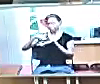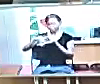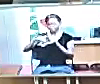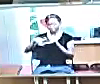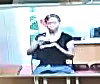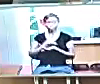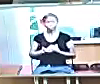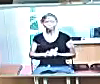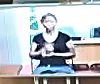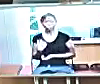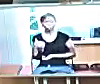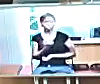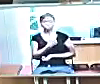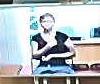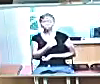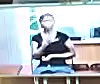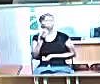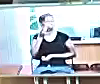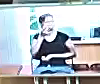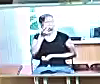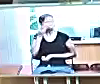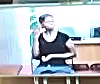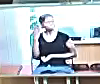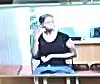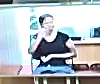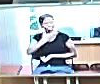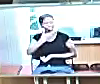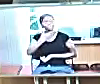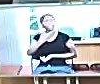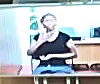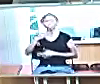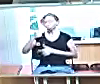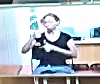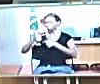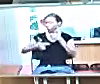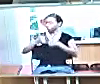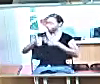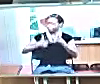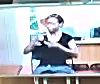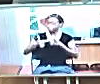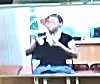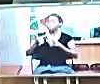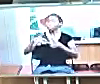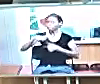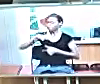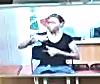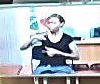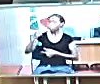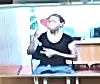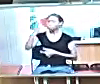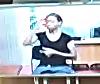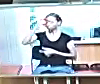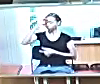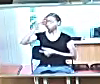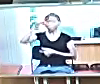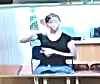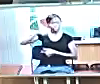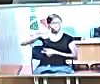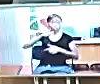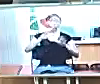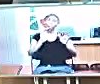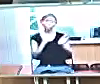a gente é prova viva da atuação é na cultura é não só aqui na comissão